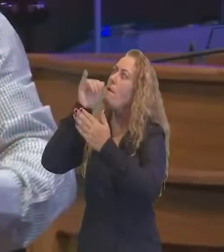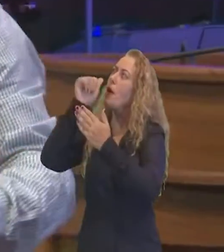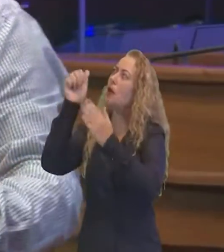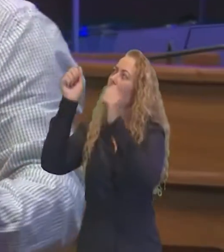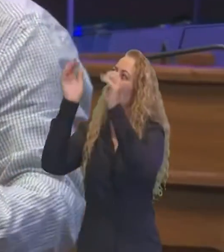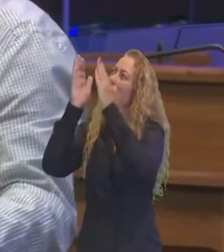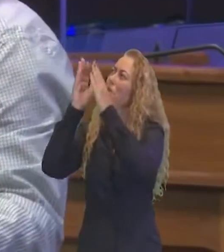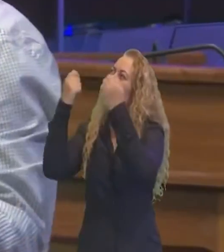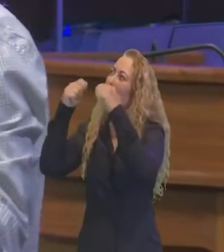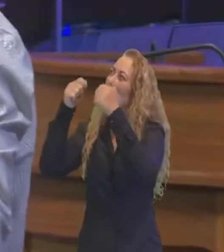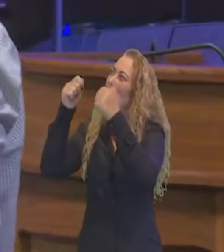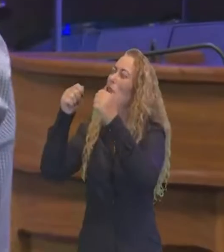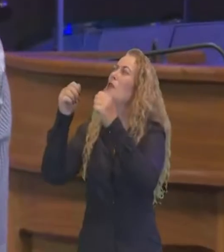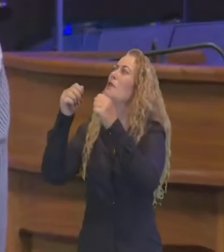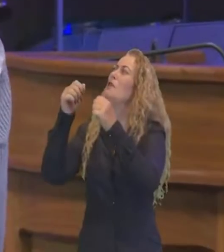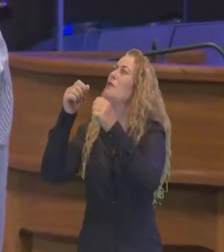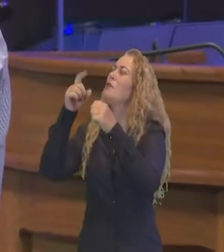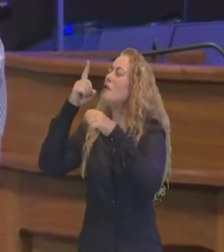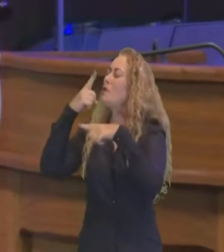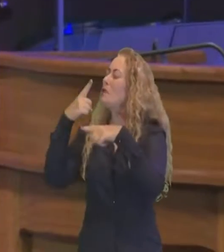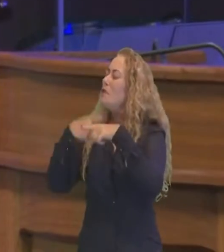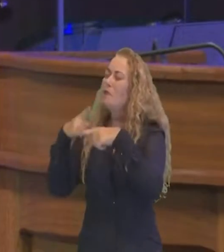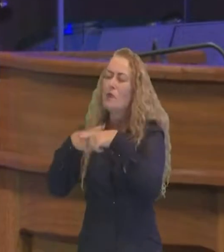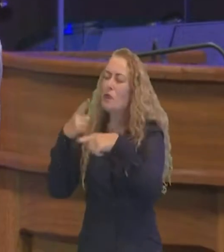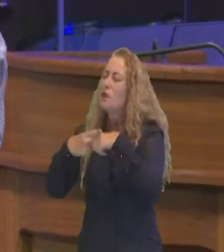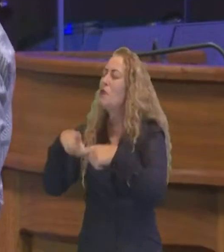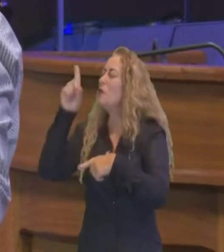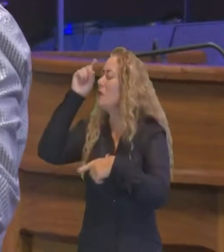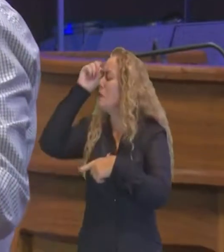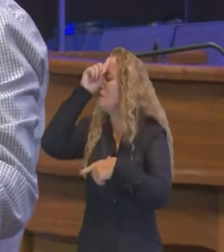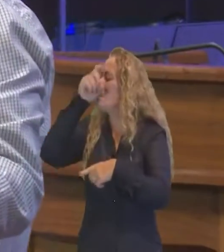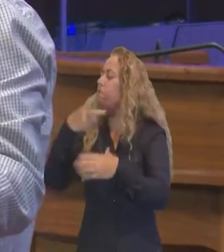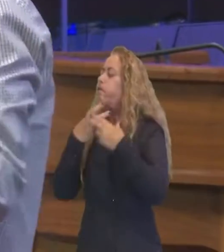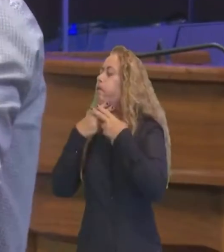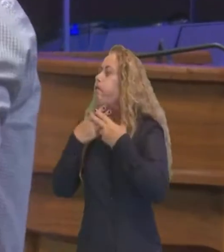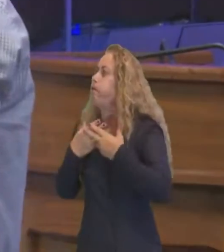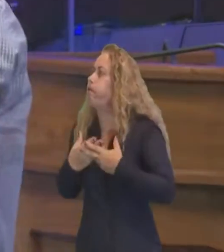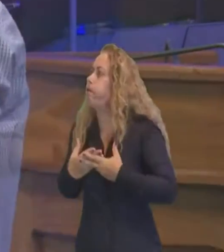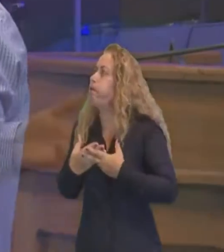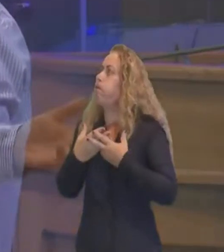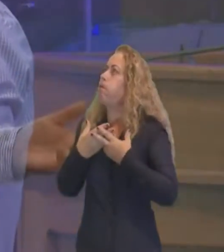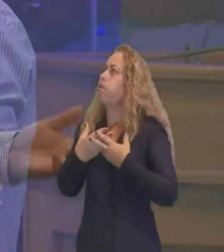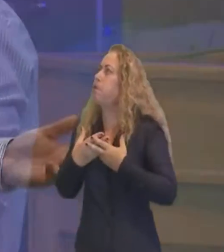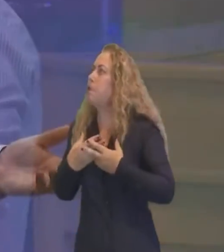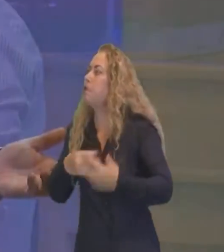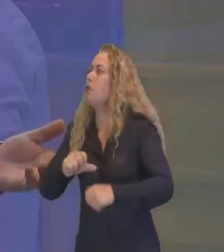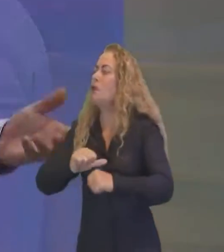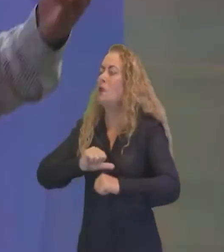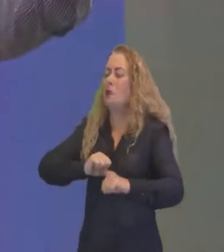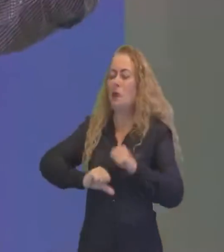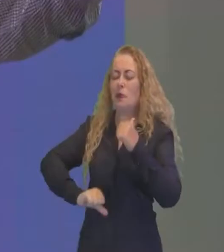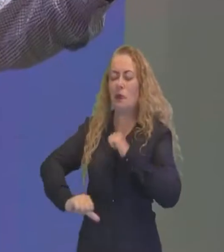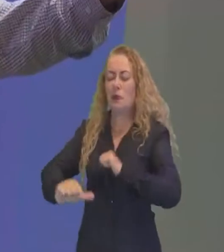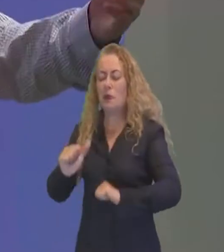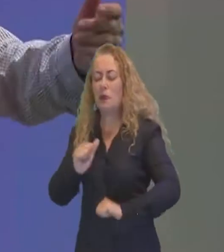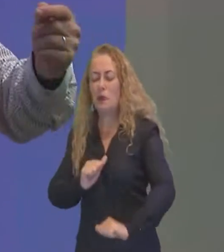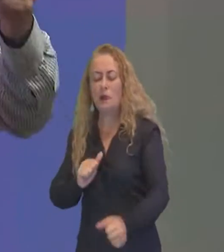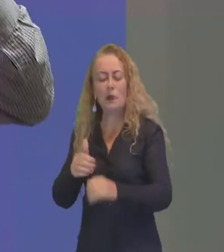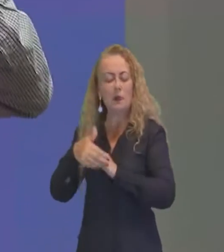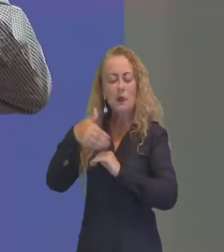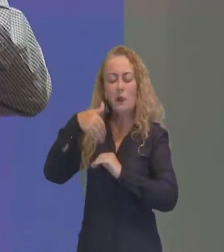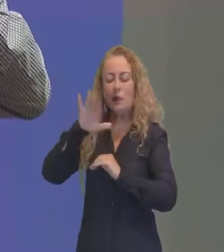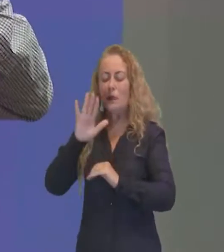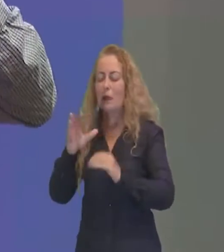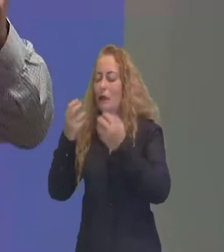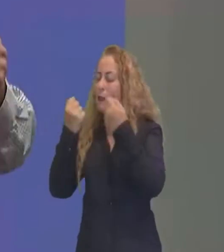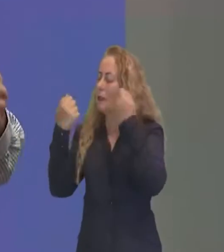Está duro, está difícil demais, está pesado demais, eu não estou suportando. E você vai entregar para o